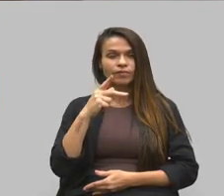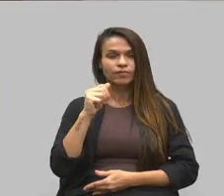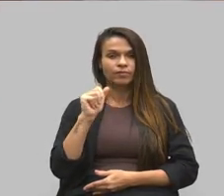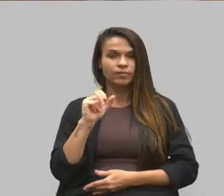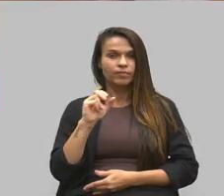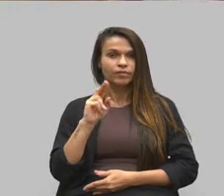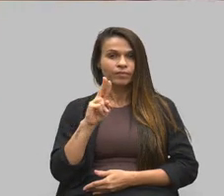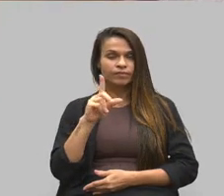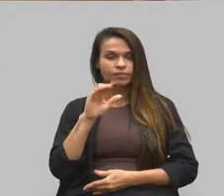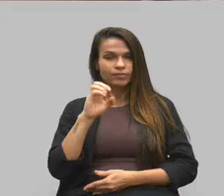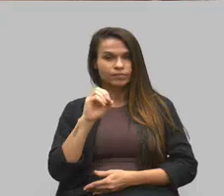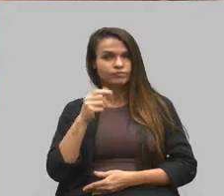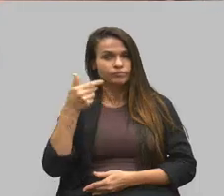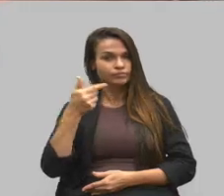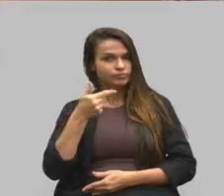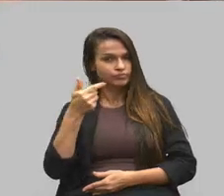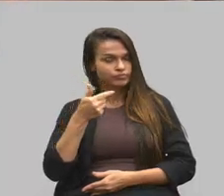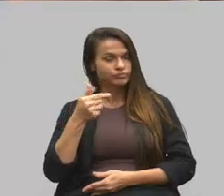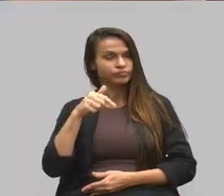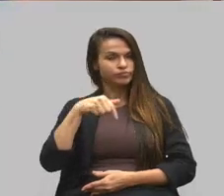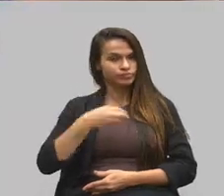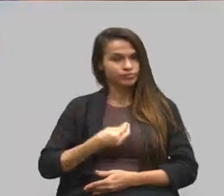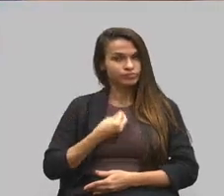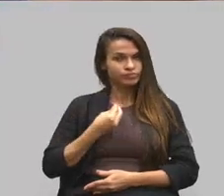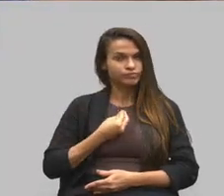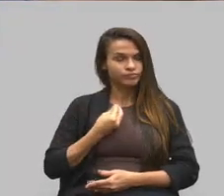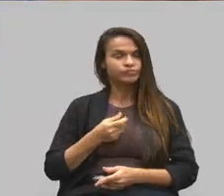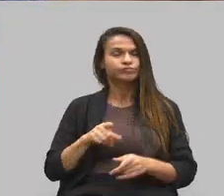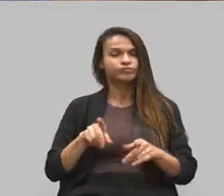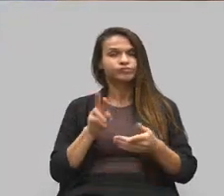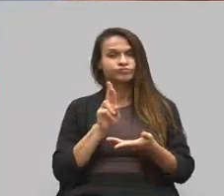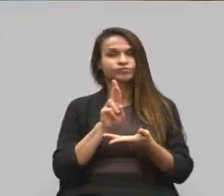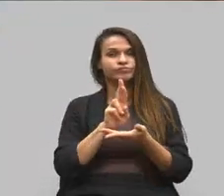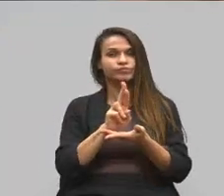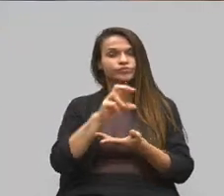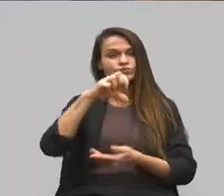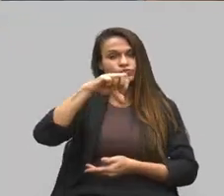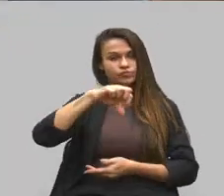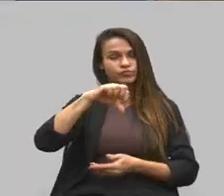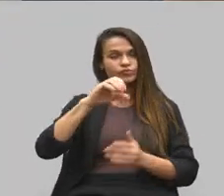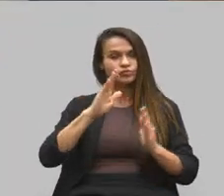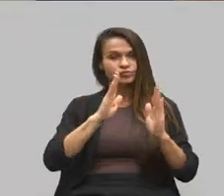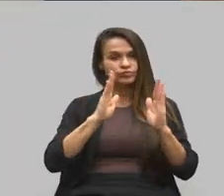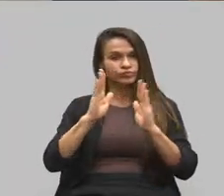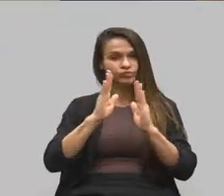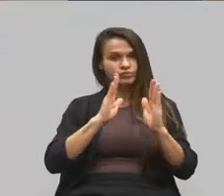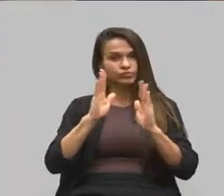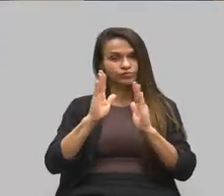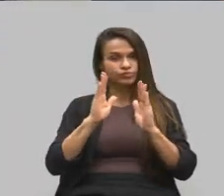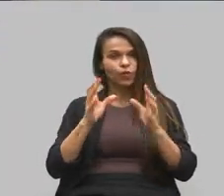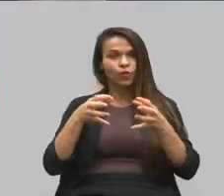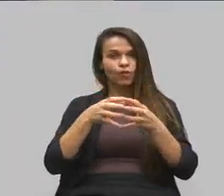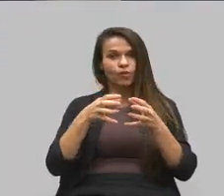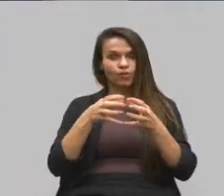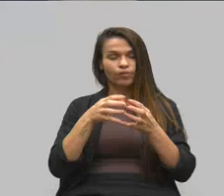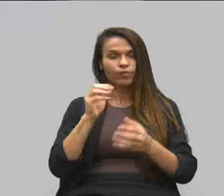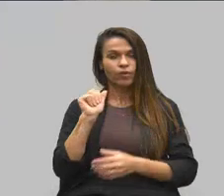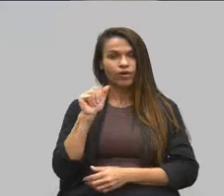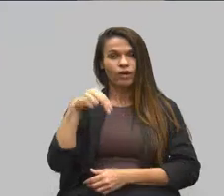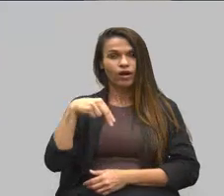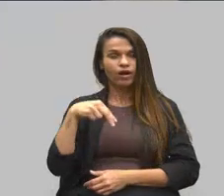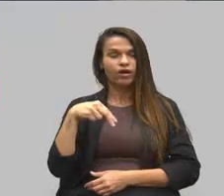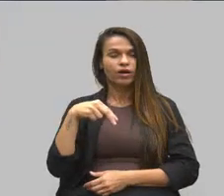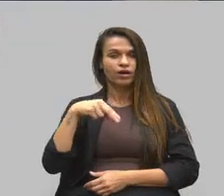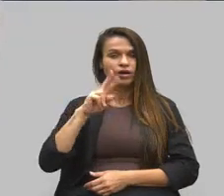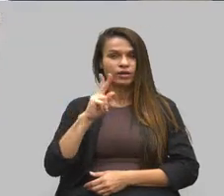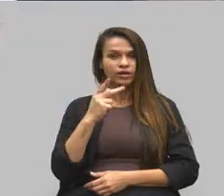de palmas representantes do nono período da ai Anguera Uma salva de